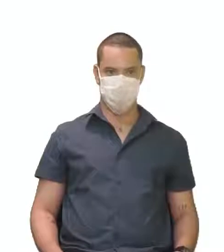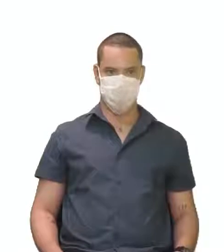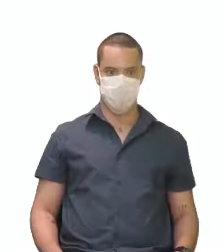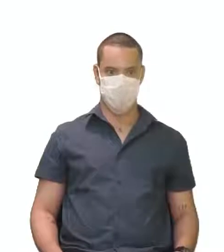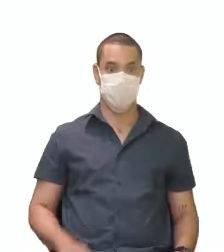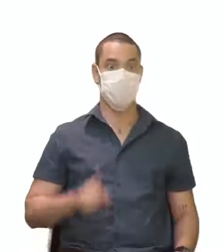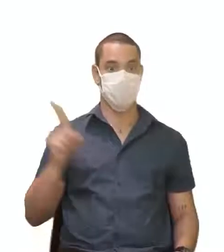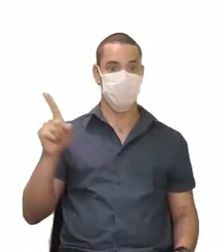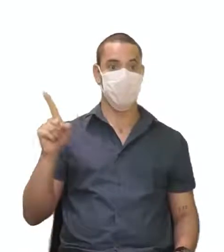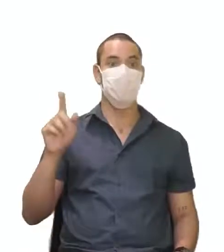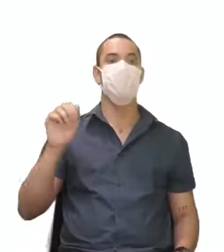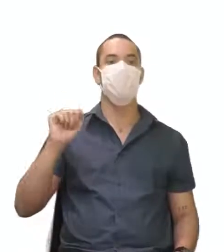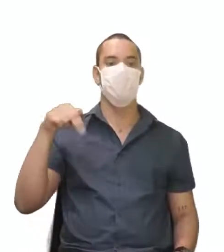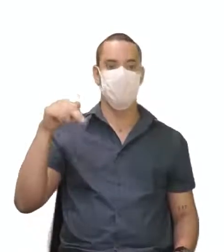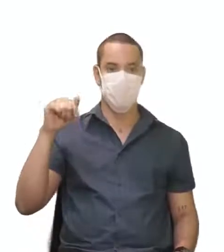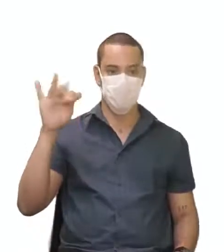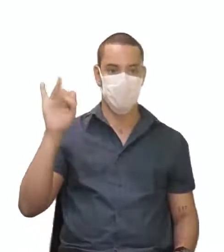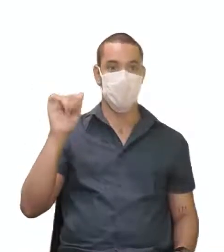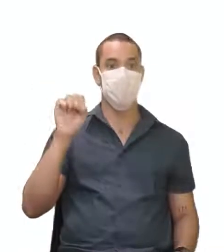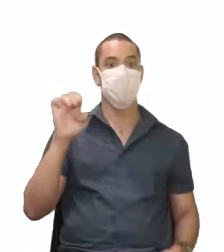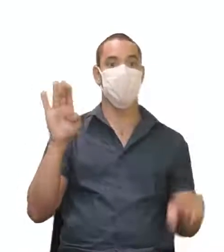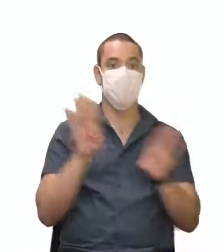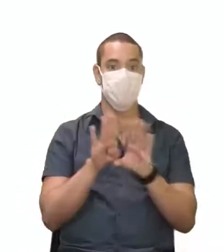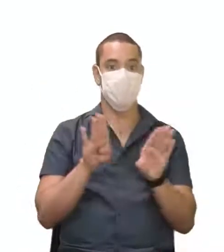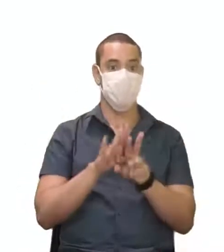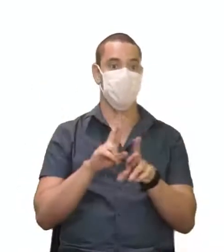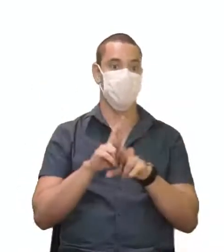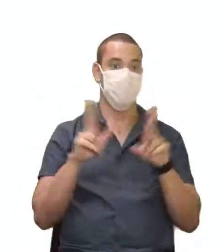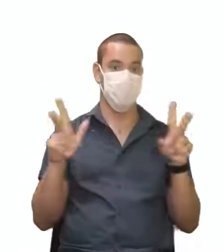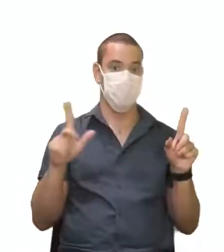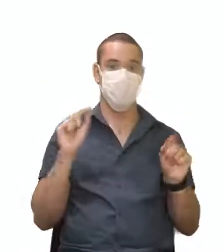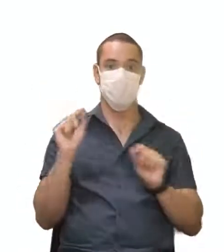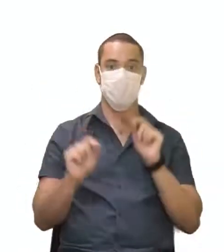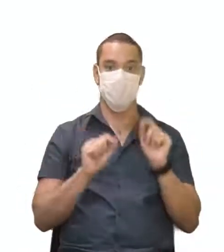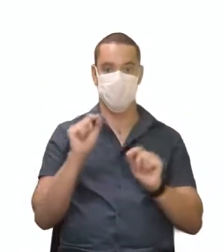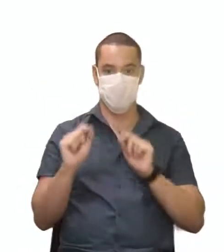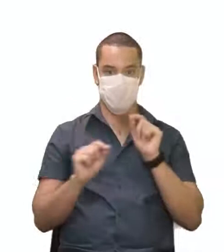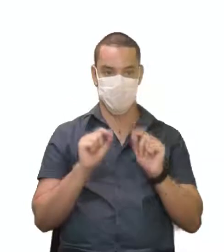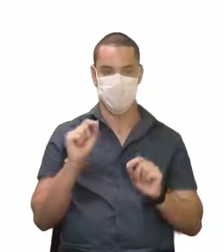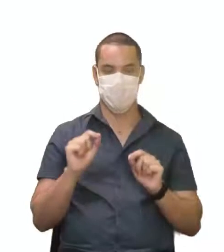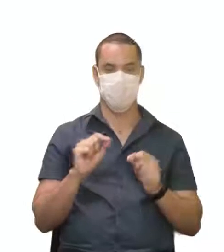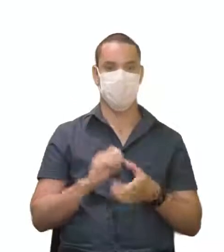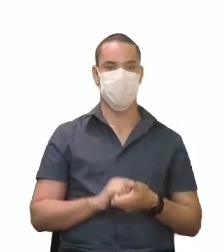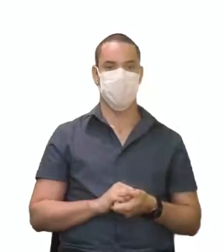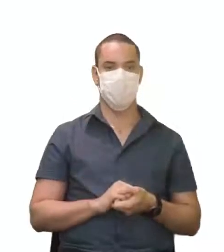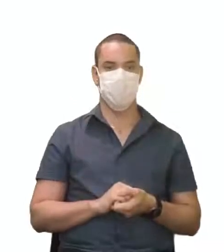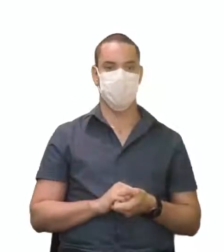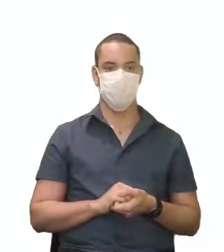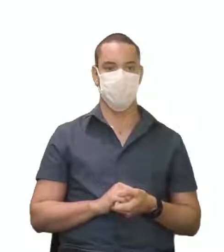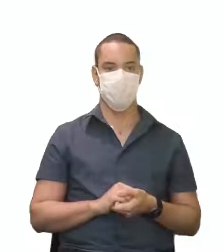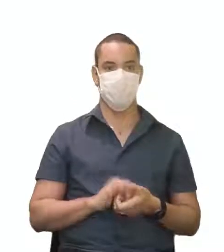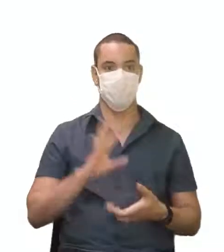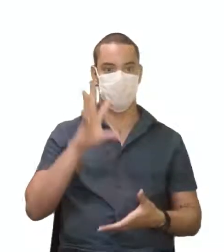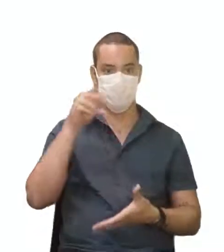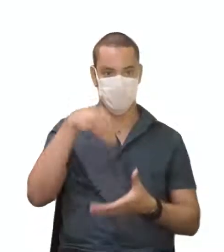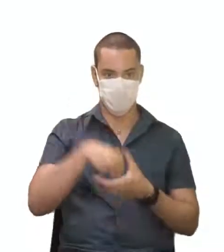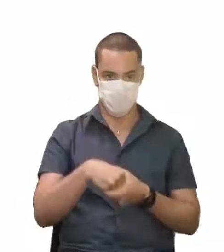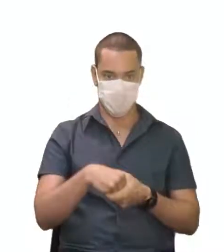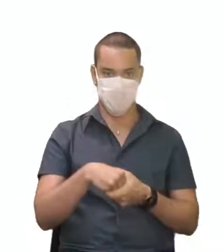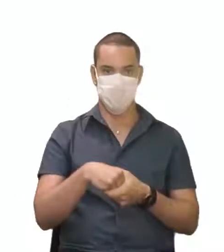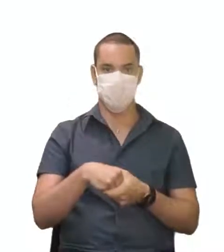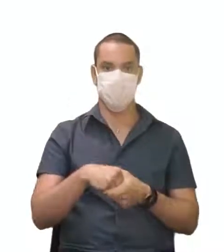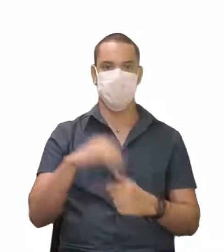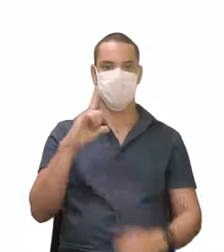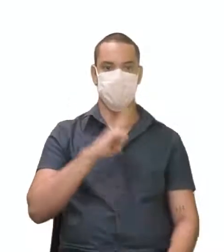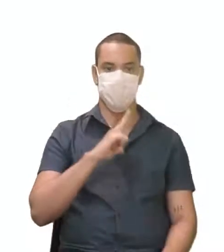Anáfase. A anáfase também vai ser um pouquinho diferente. Olha aqui, galerinha. Na anáfase da